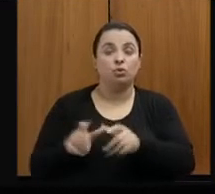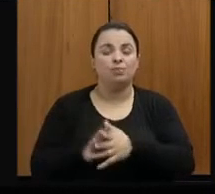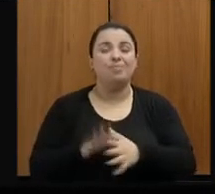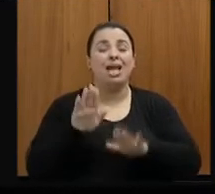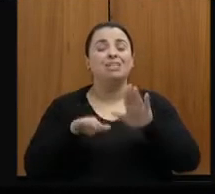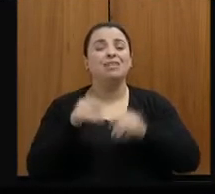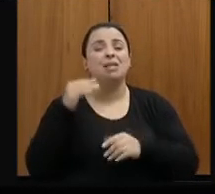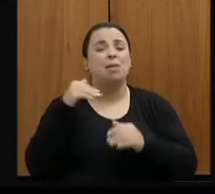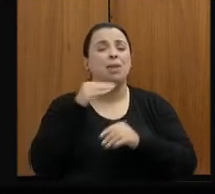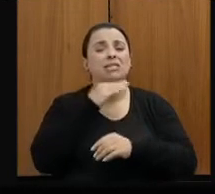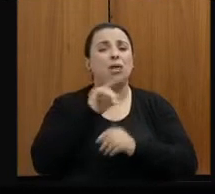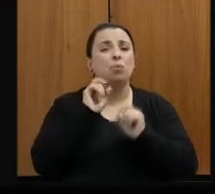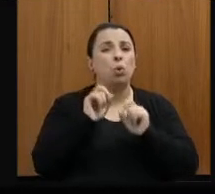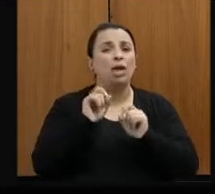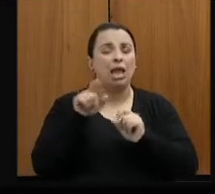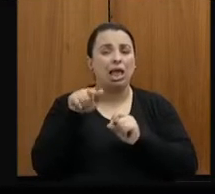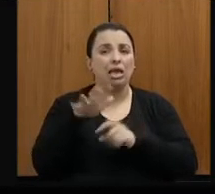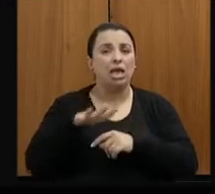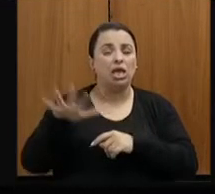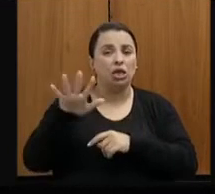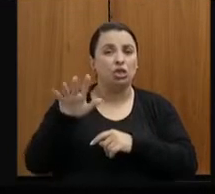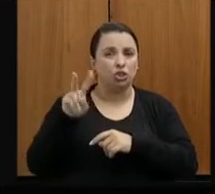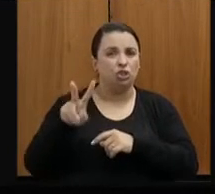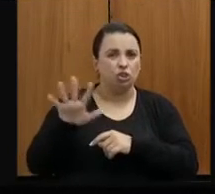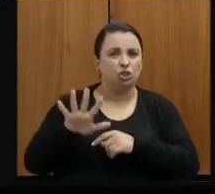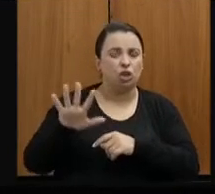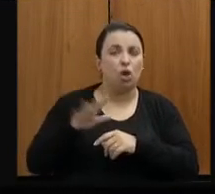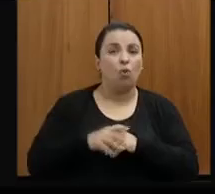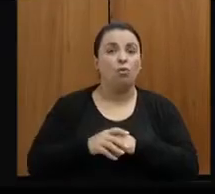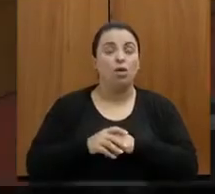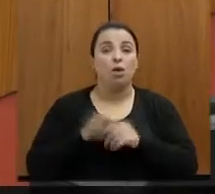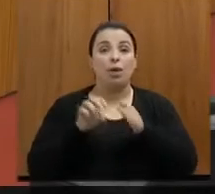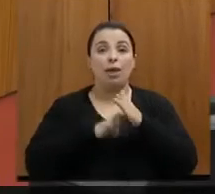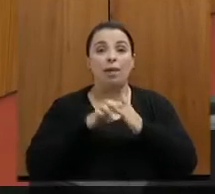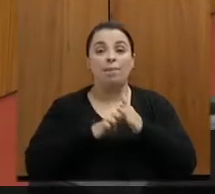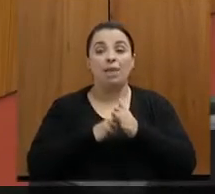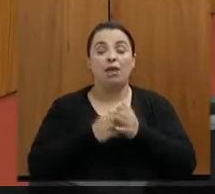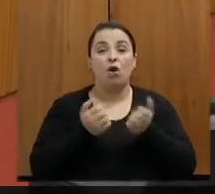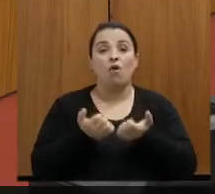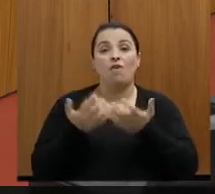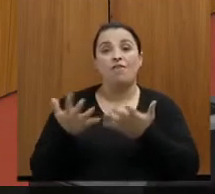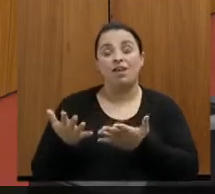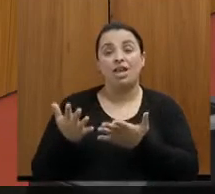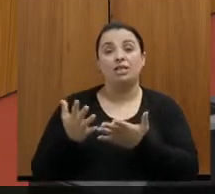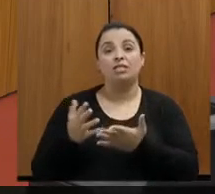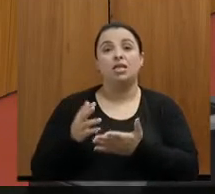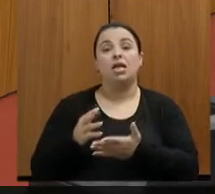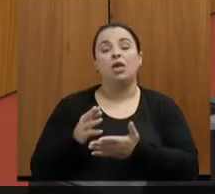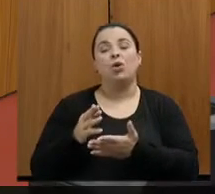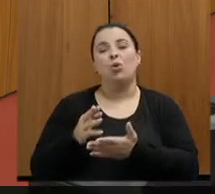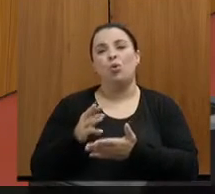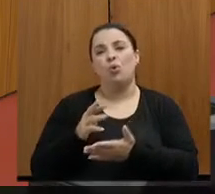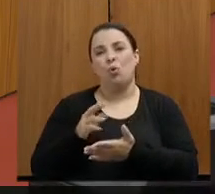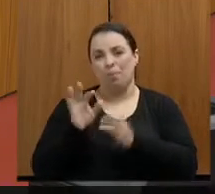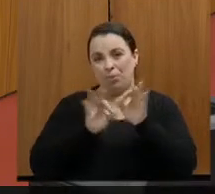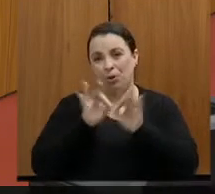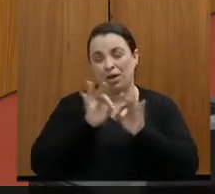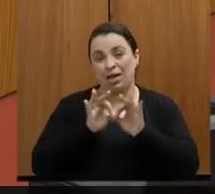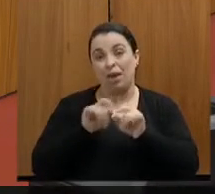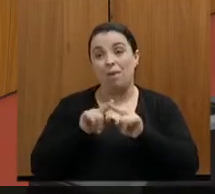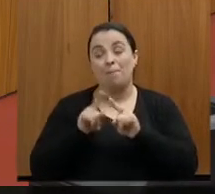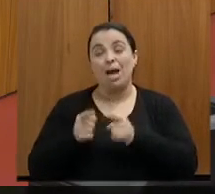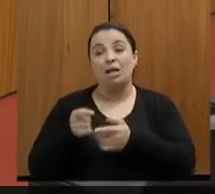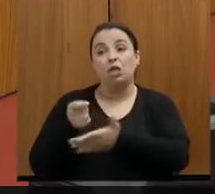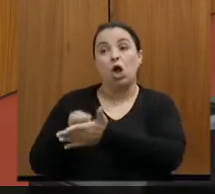de algumas empresas, professor, muitas vezes, oferecendo um reúrbio social para a prefeitura, porém, cobrando a população pelo serviço,